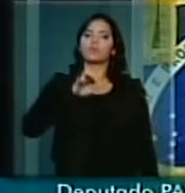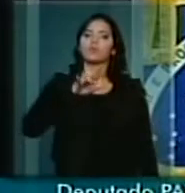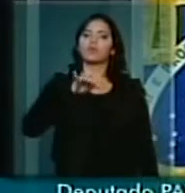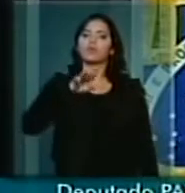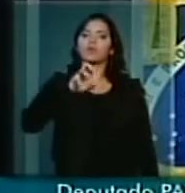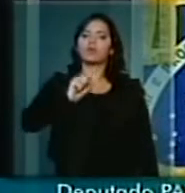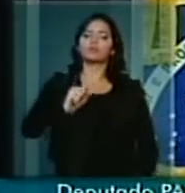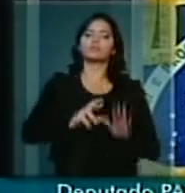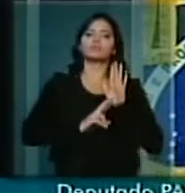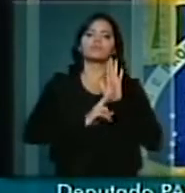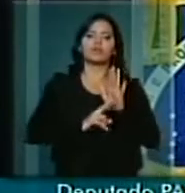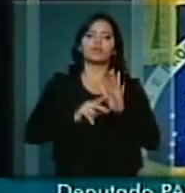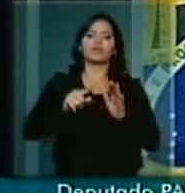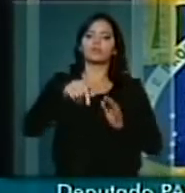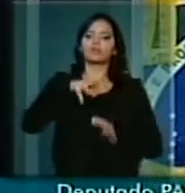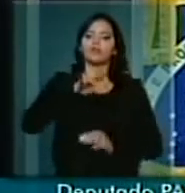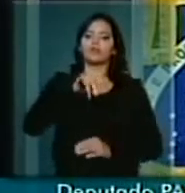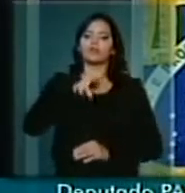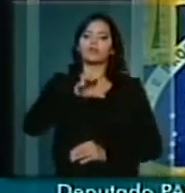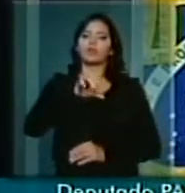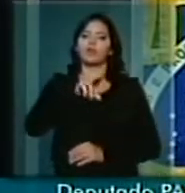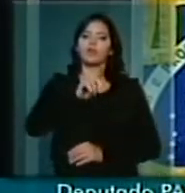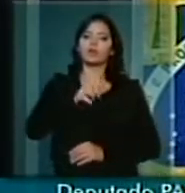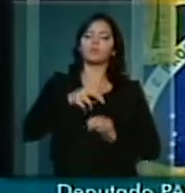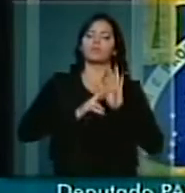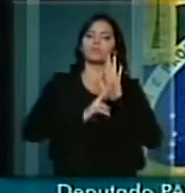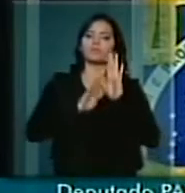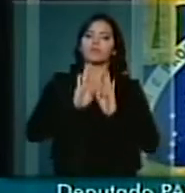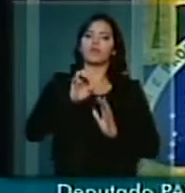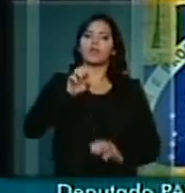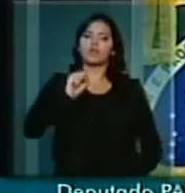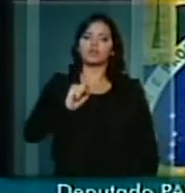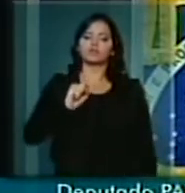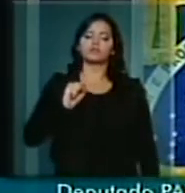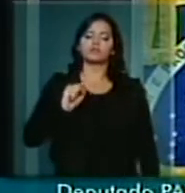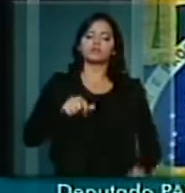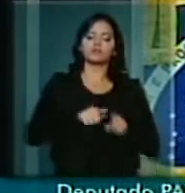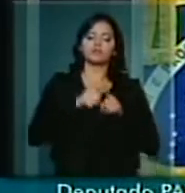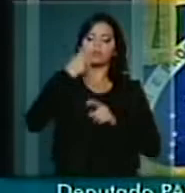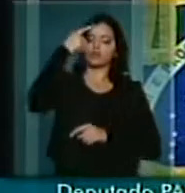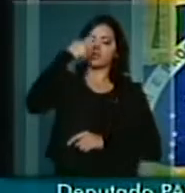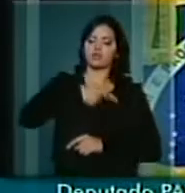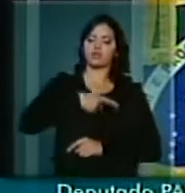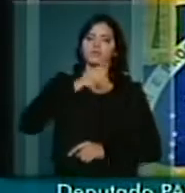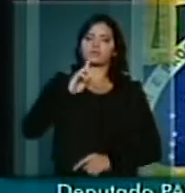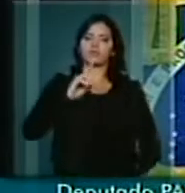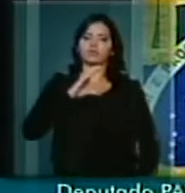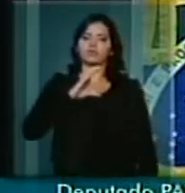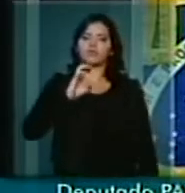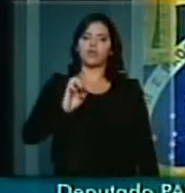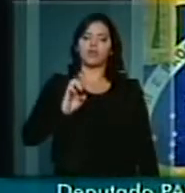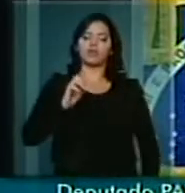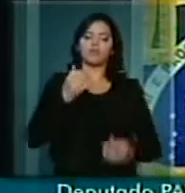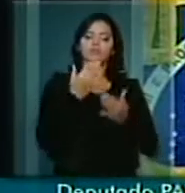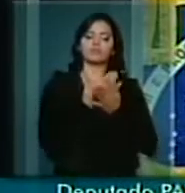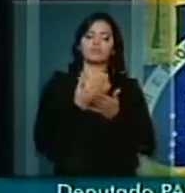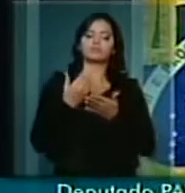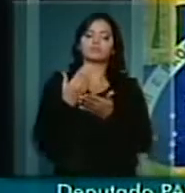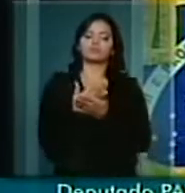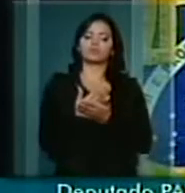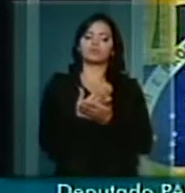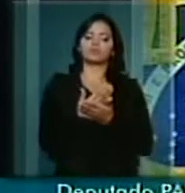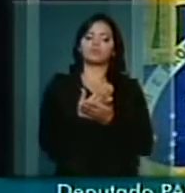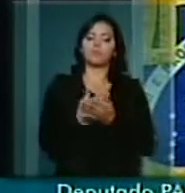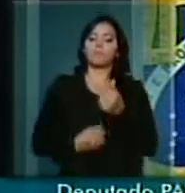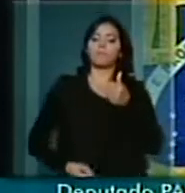PUSM, Mário Ronaldo, representante da BS, e eu, pelo DCE e pelos estudantes, a primeira vez que